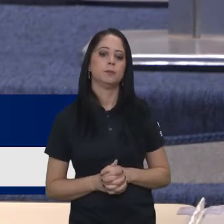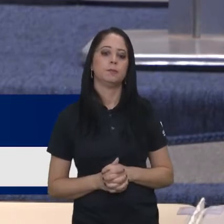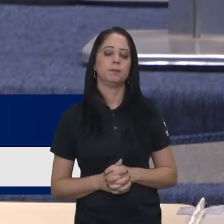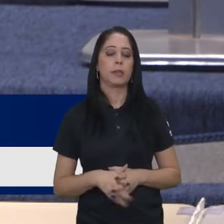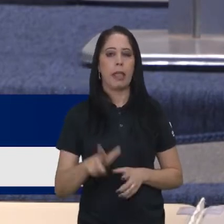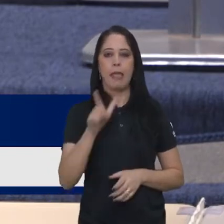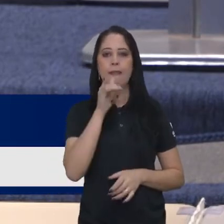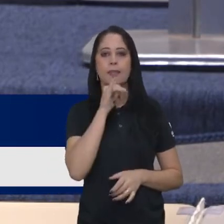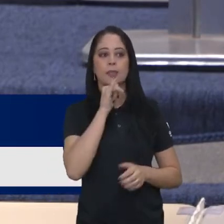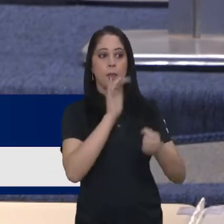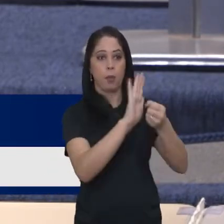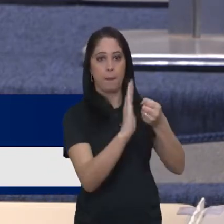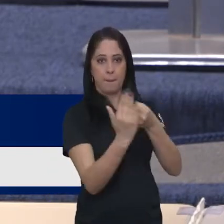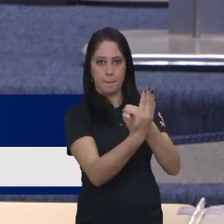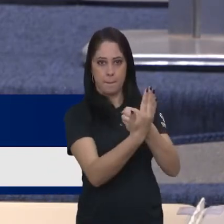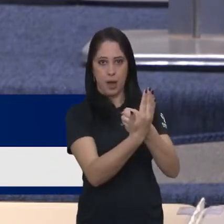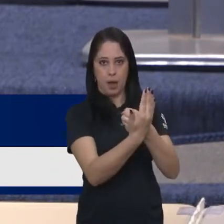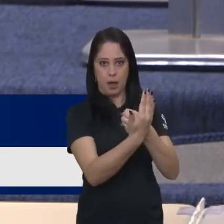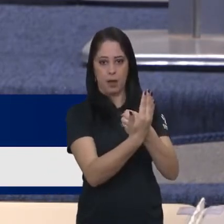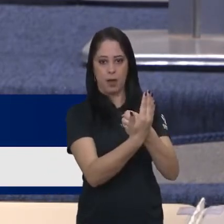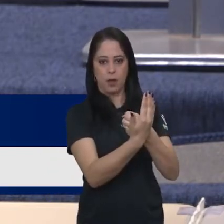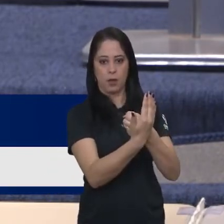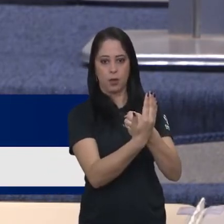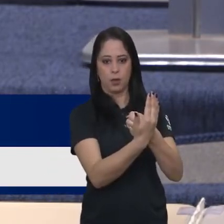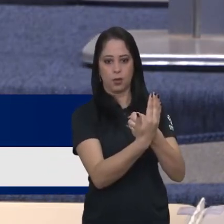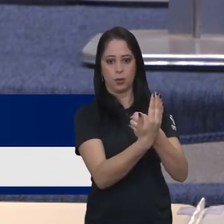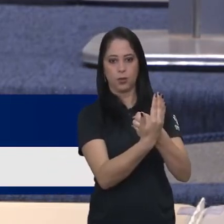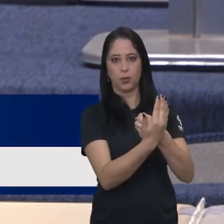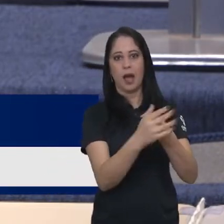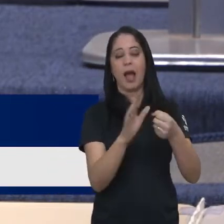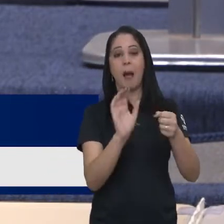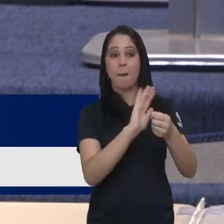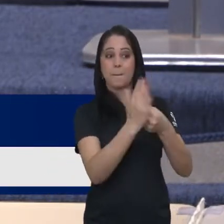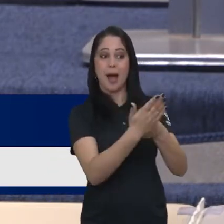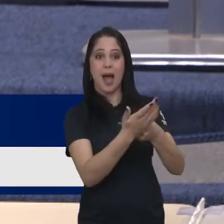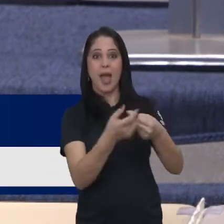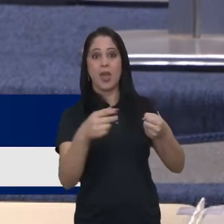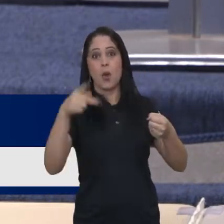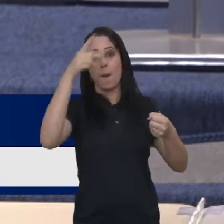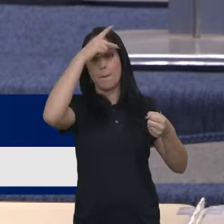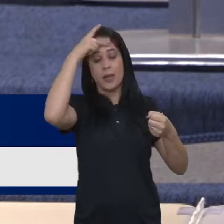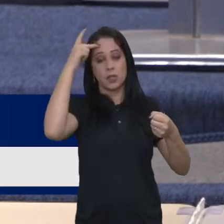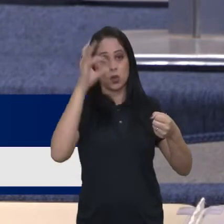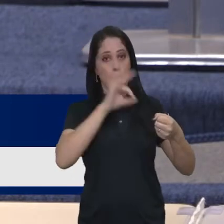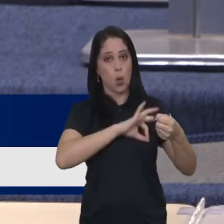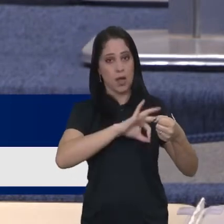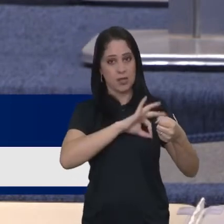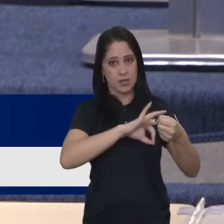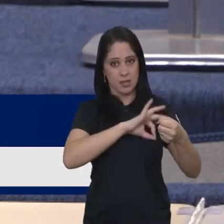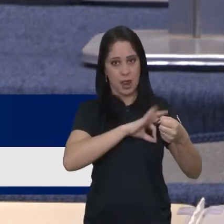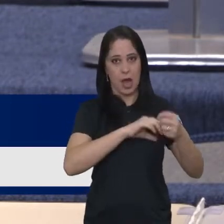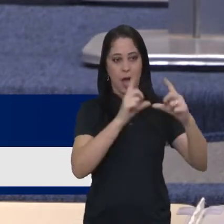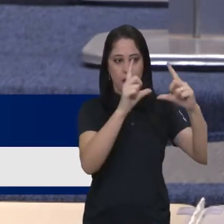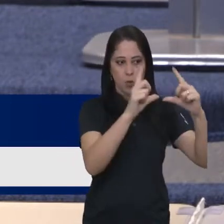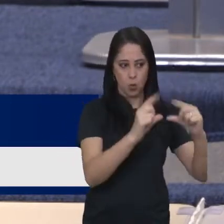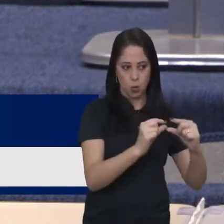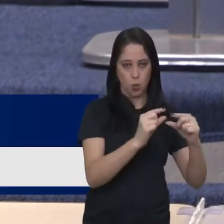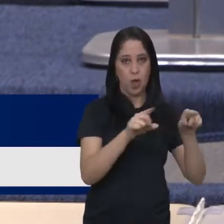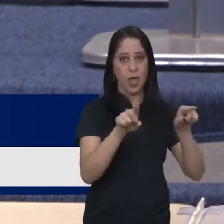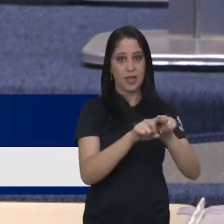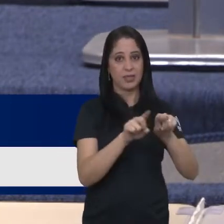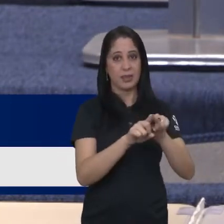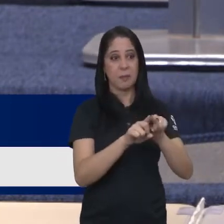que é de bairros onde você tem gente fora da renda e você tem gente acima da renda, mas em minoria. Essas pessoas não têm como